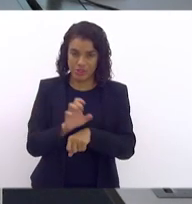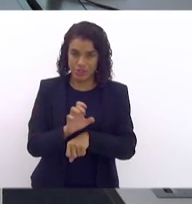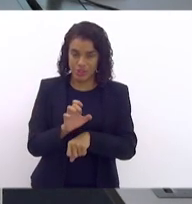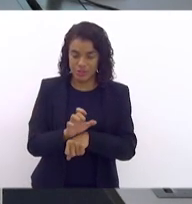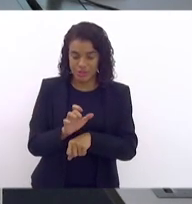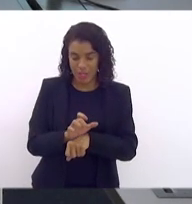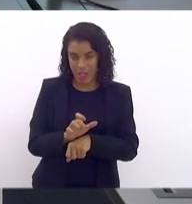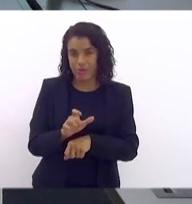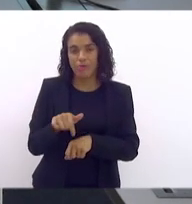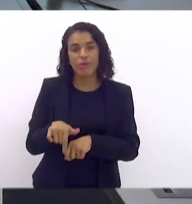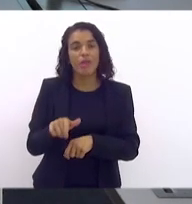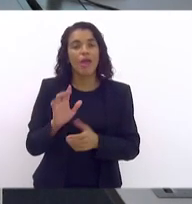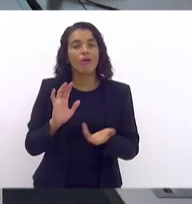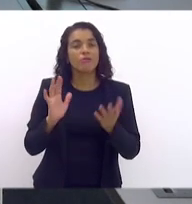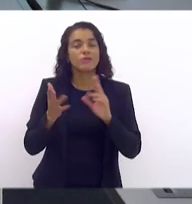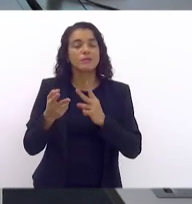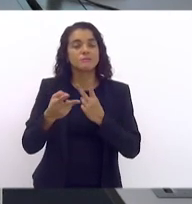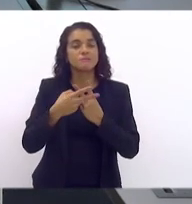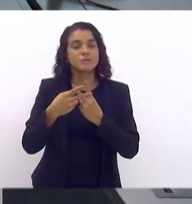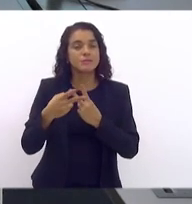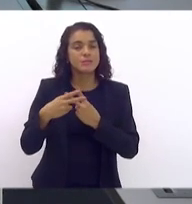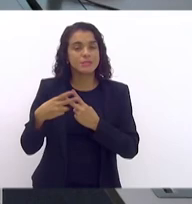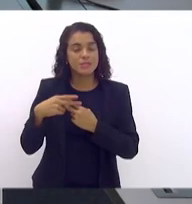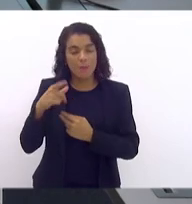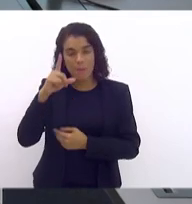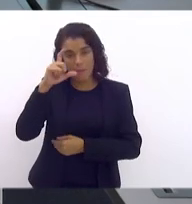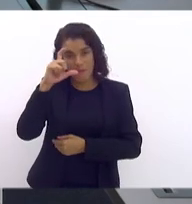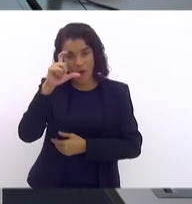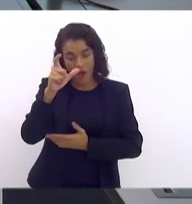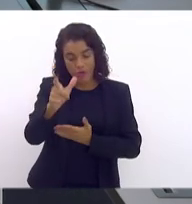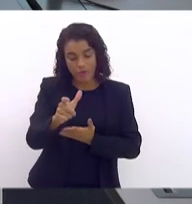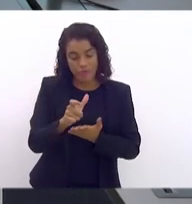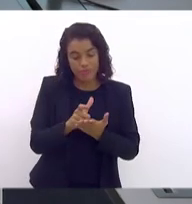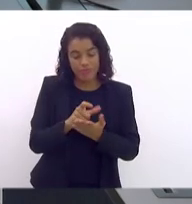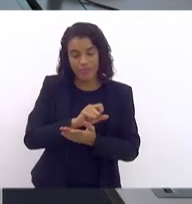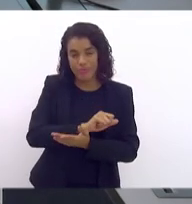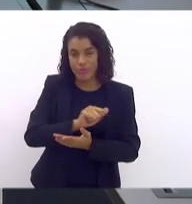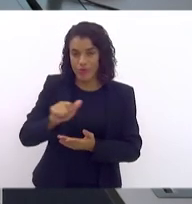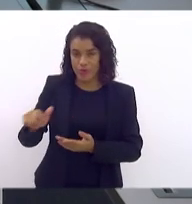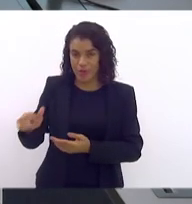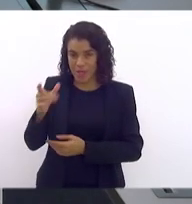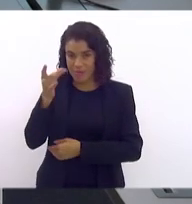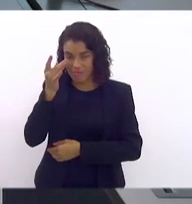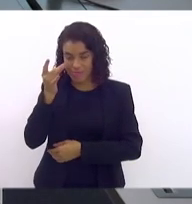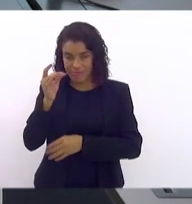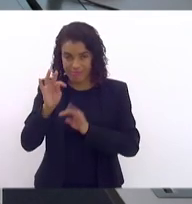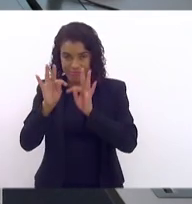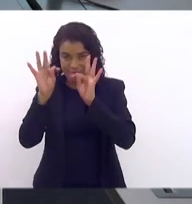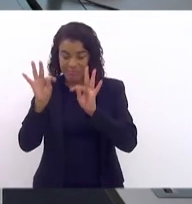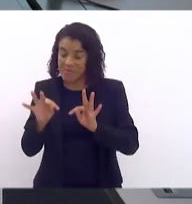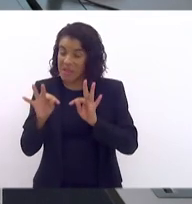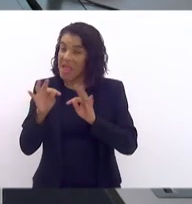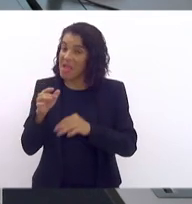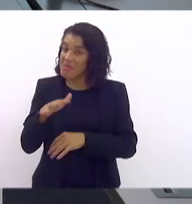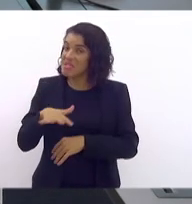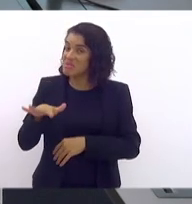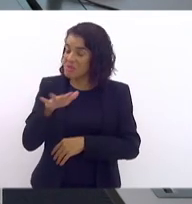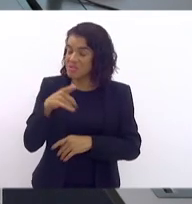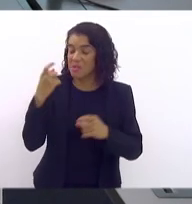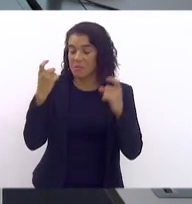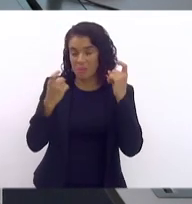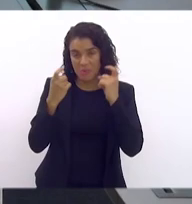Prende muito mais para um reconhecimento fotográfico equivocado então é realmente uma situação extremamente